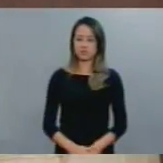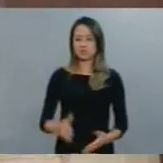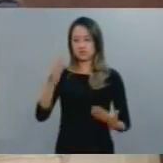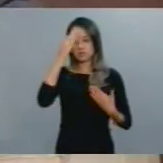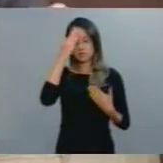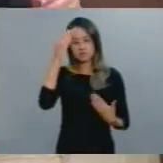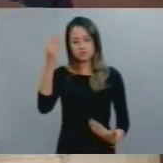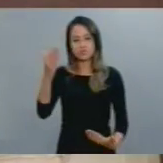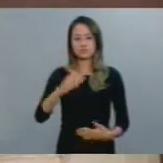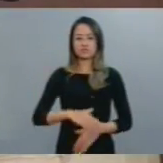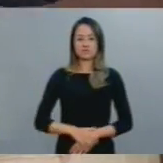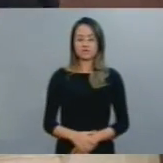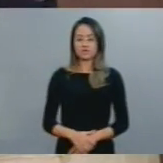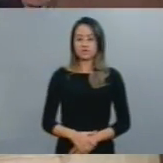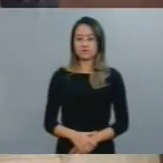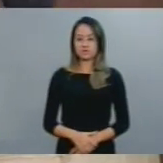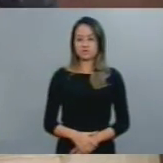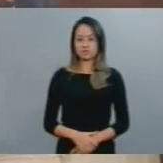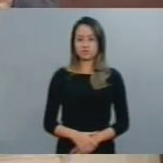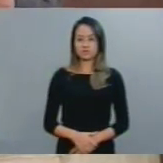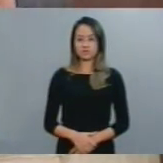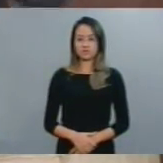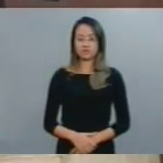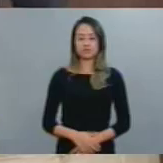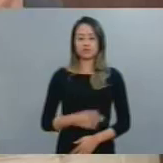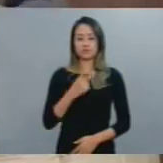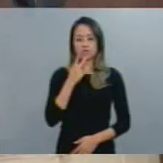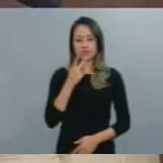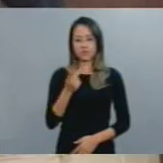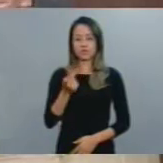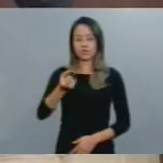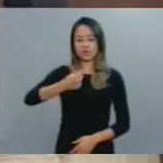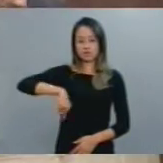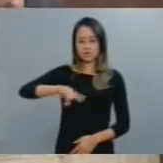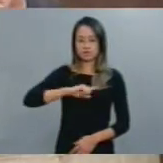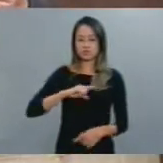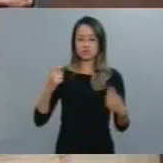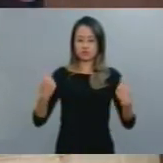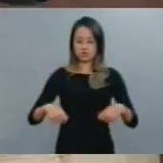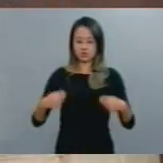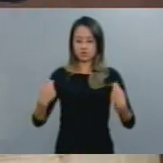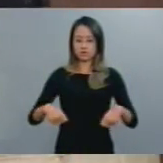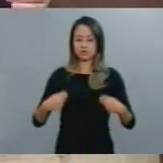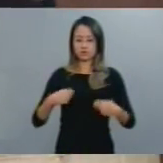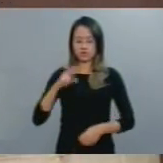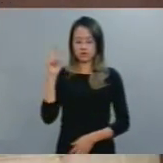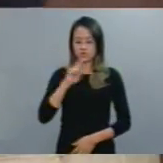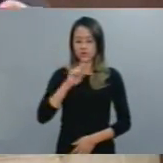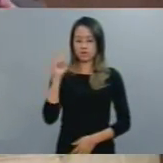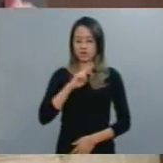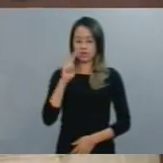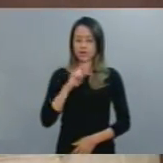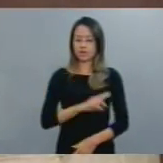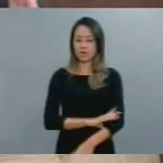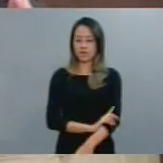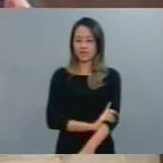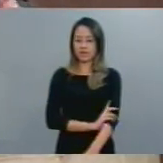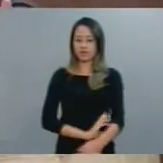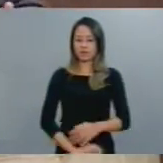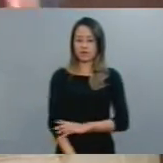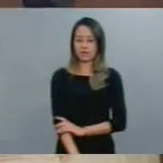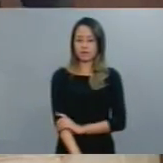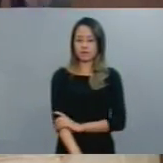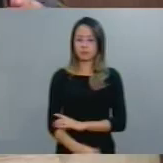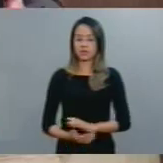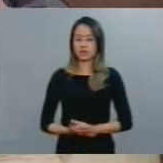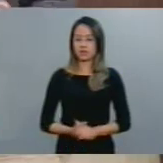Vossa Excelência a extensão do tempo e dizendo o seguinte: nós precisamos urgentemente fazer política com P